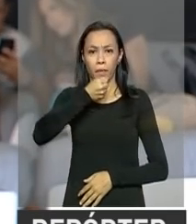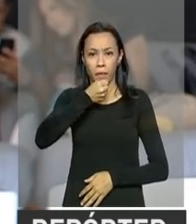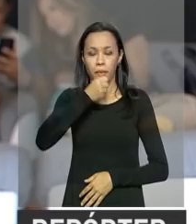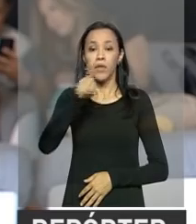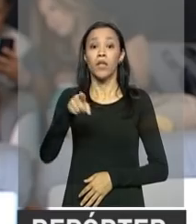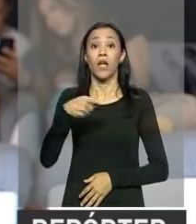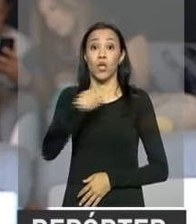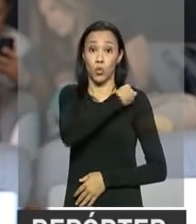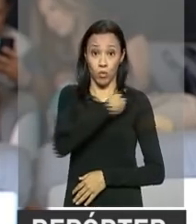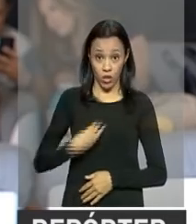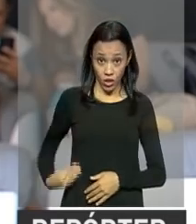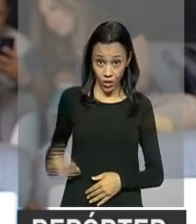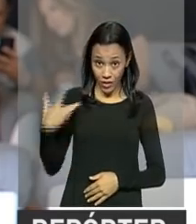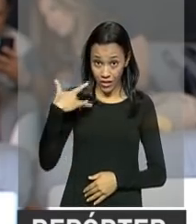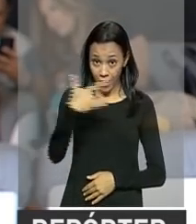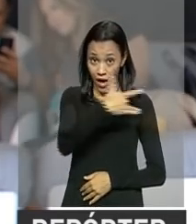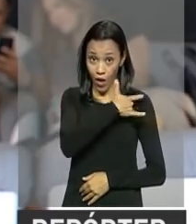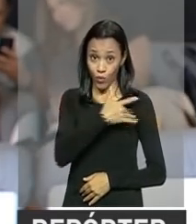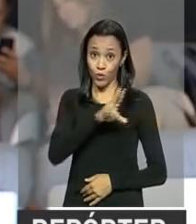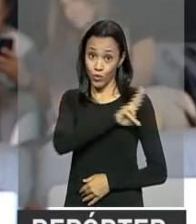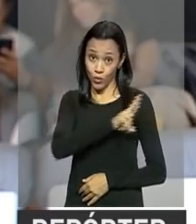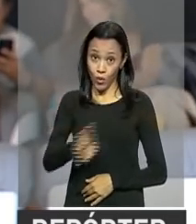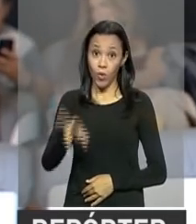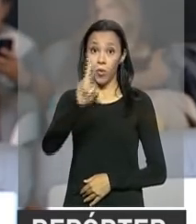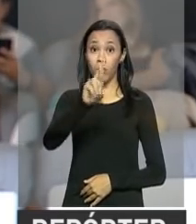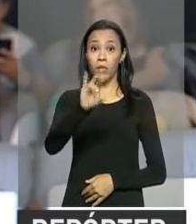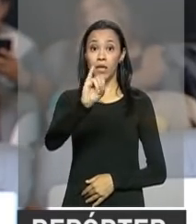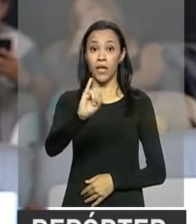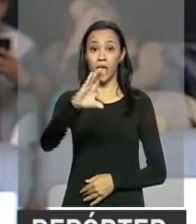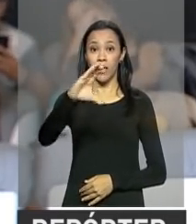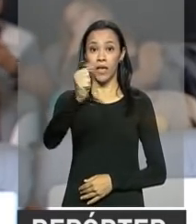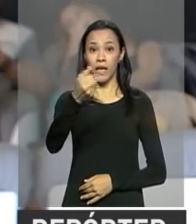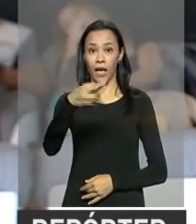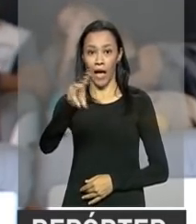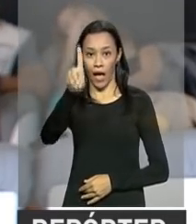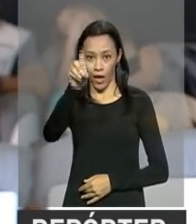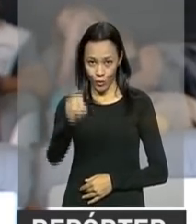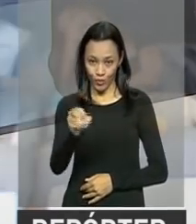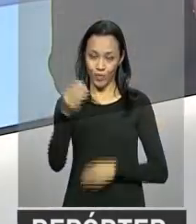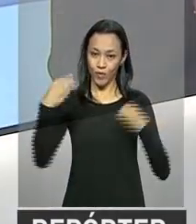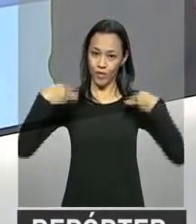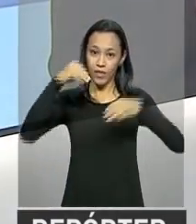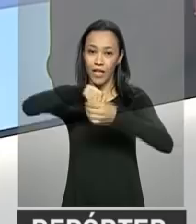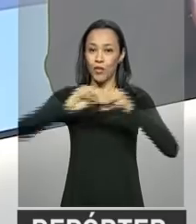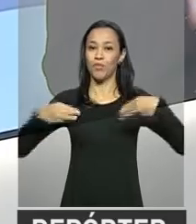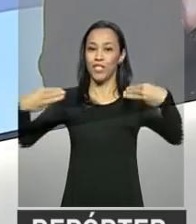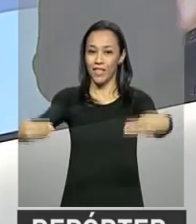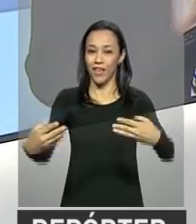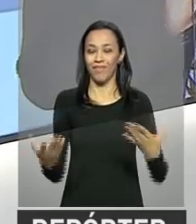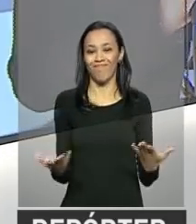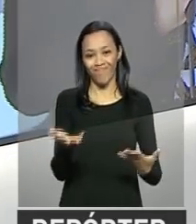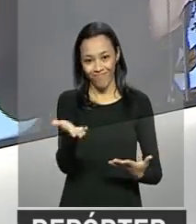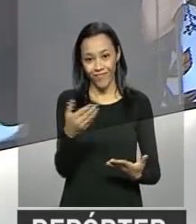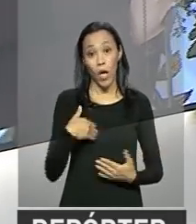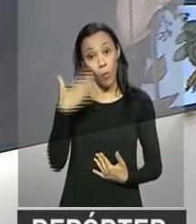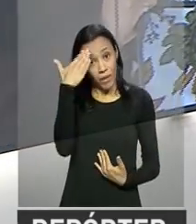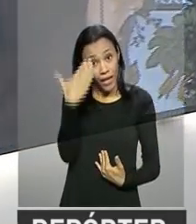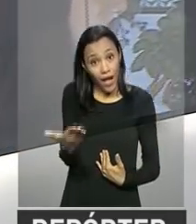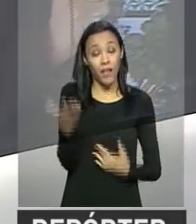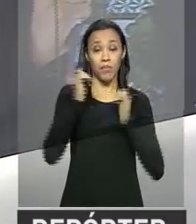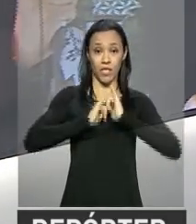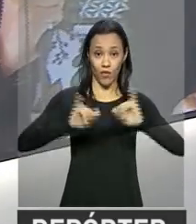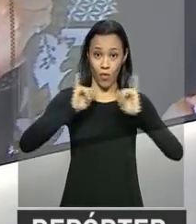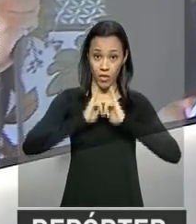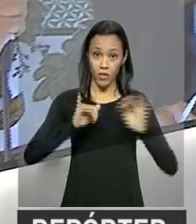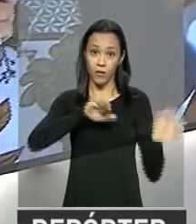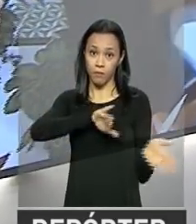coletiva do ministro da Saúde, Ricardo Barros, na sede do Ministério. Carla. Obrigada, Daniela, pelas informações.